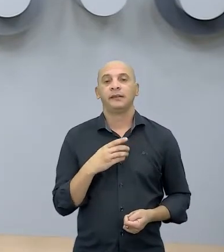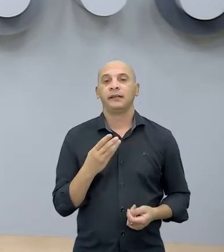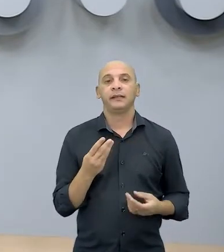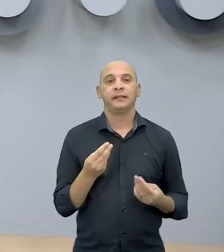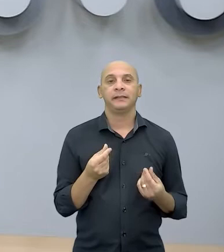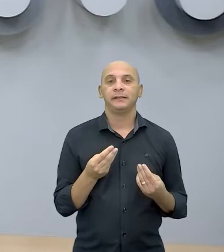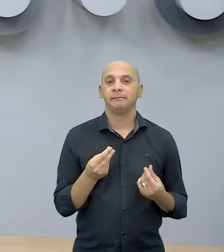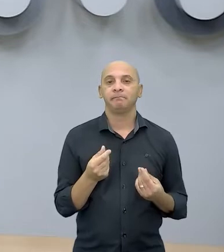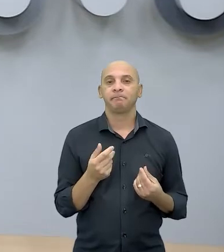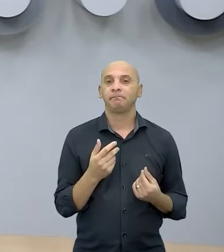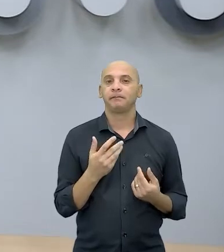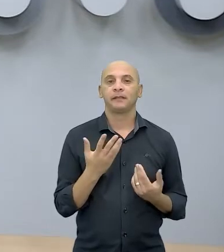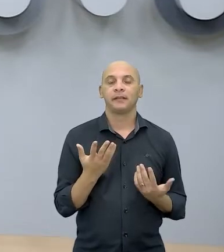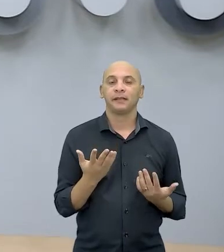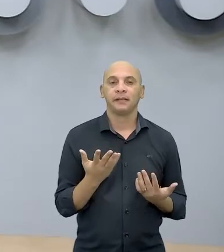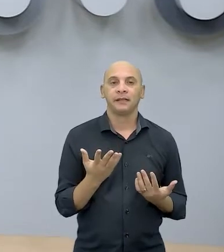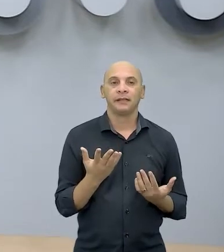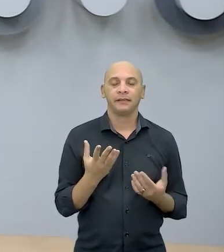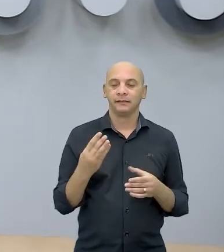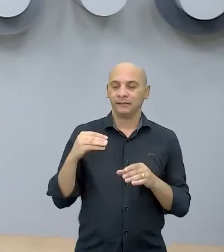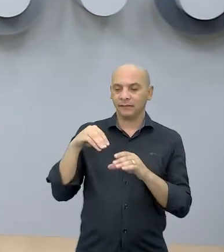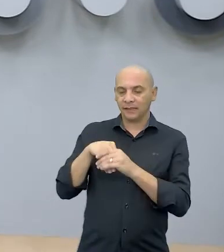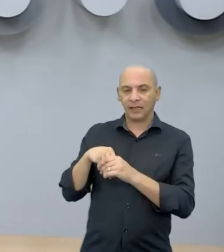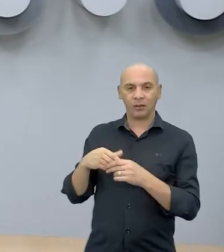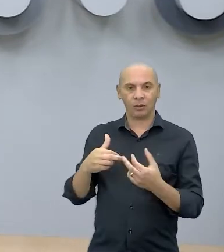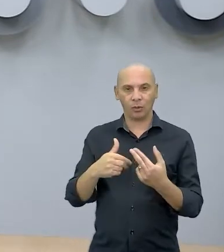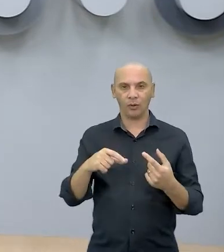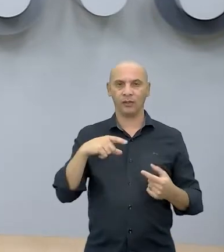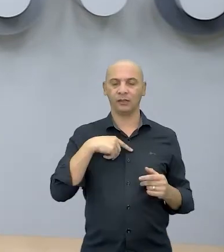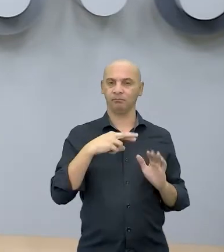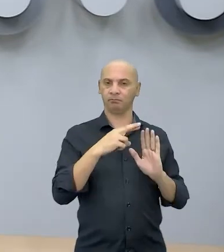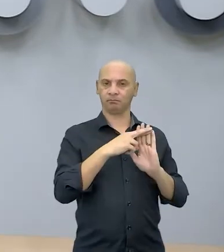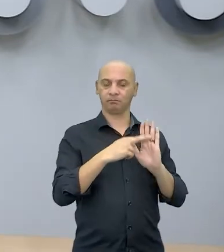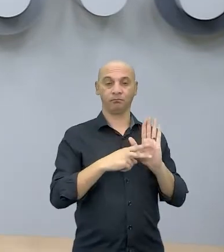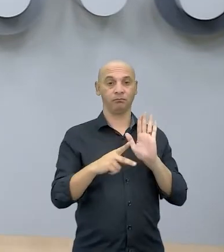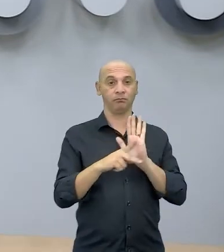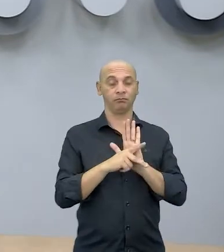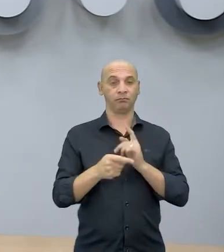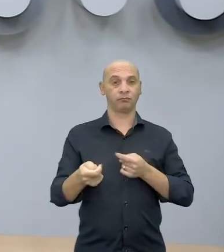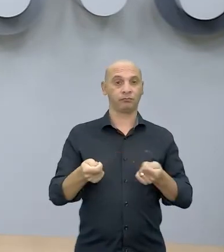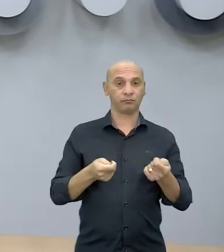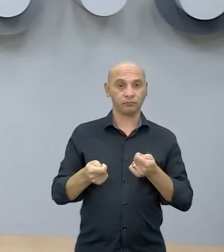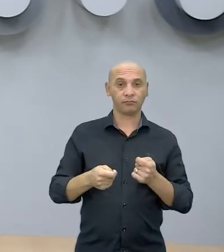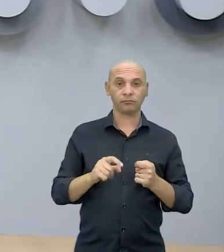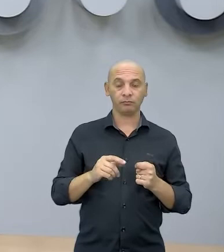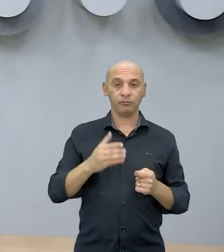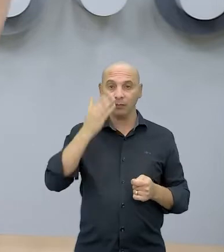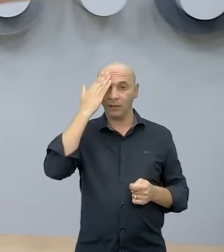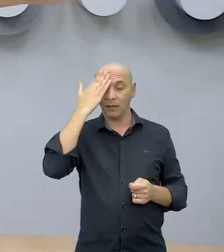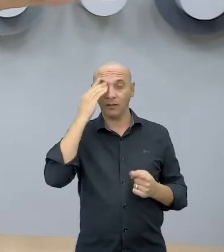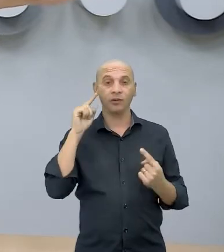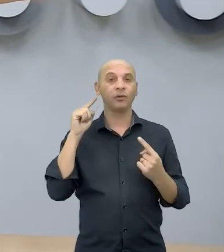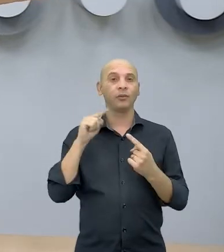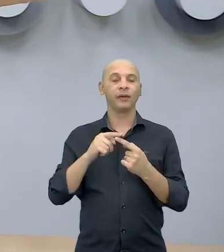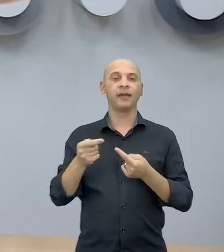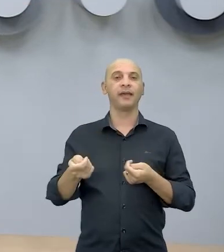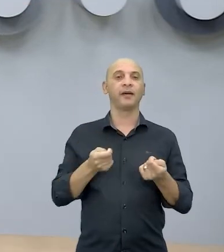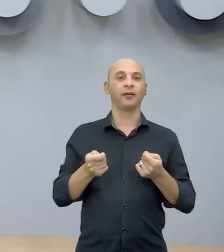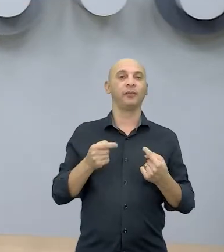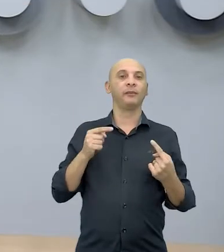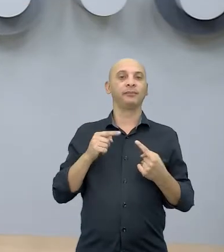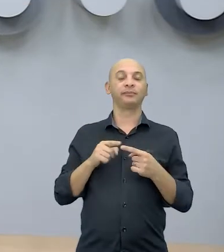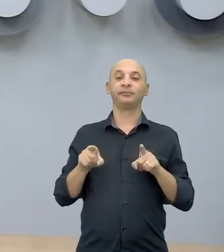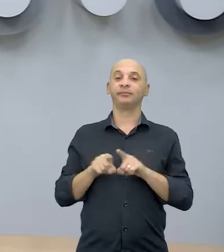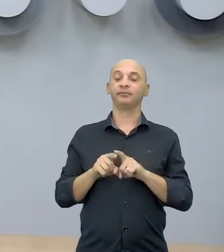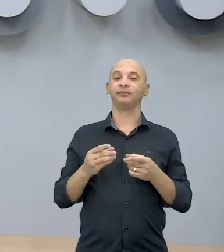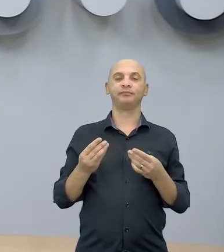um certo ente incognoscível regulando essa economia, faz com que se entenda que a economia também é incognoscível